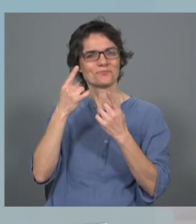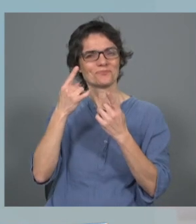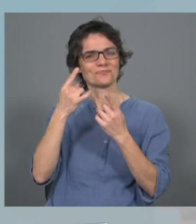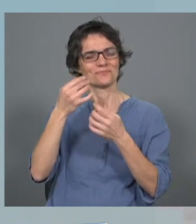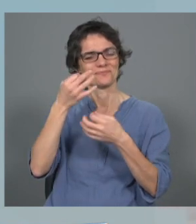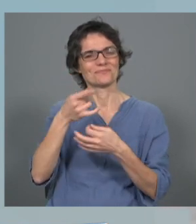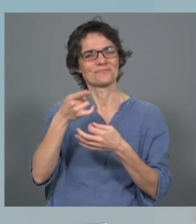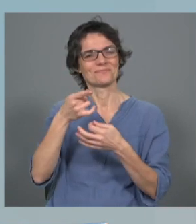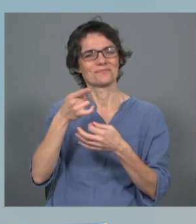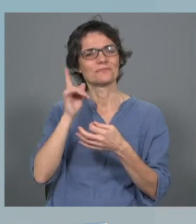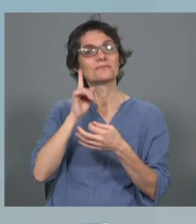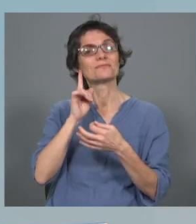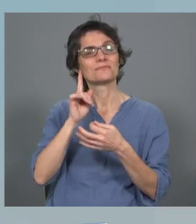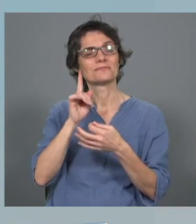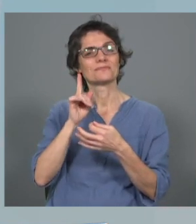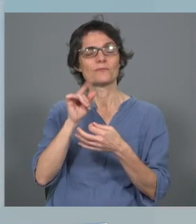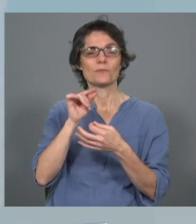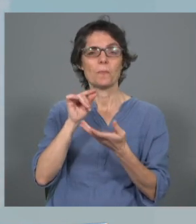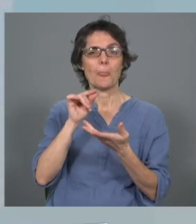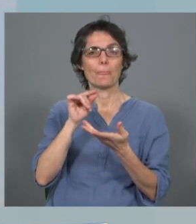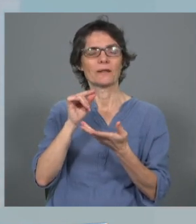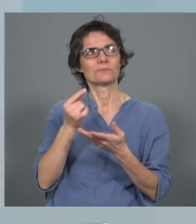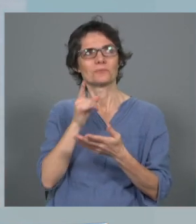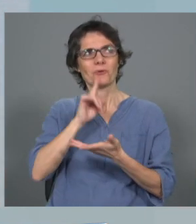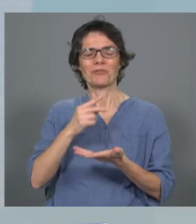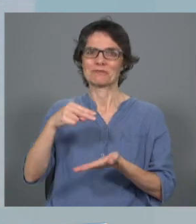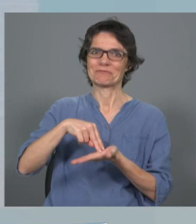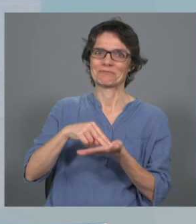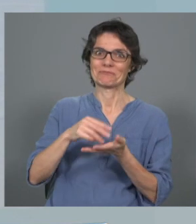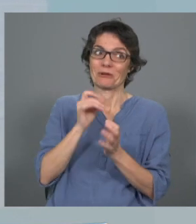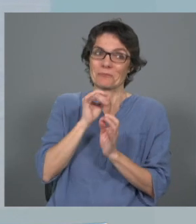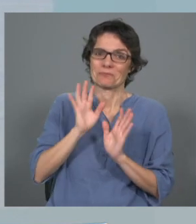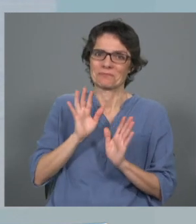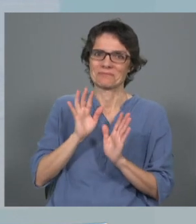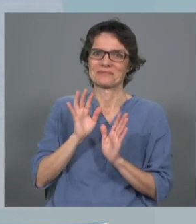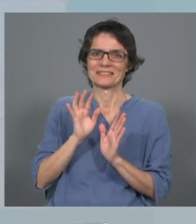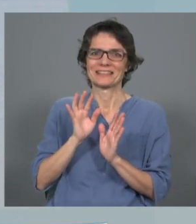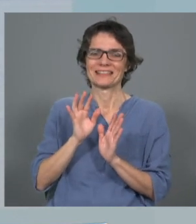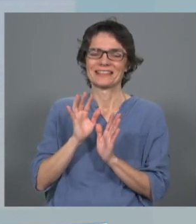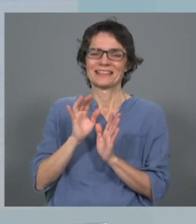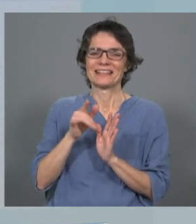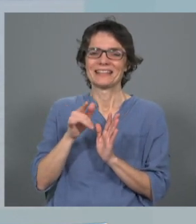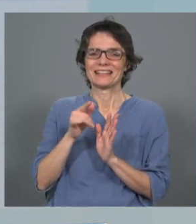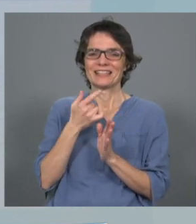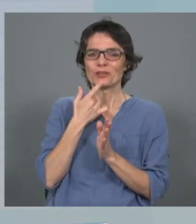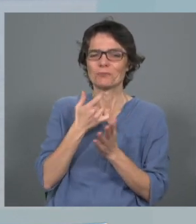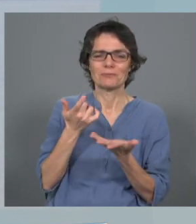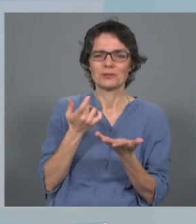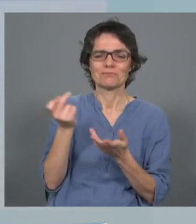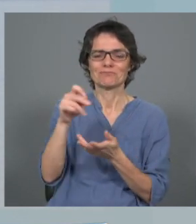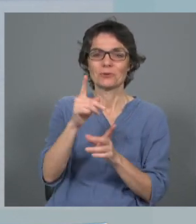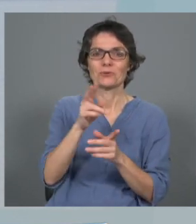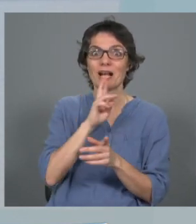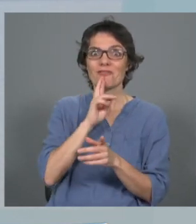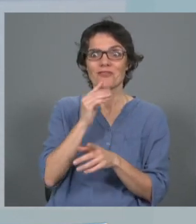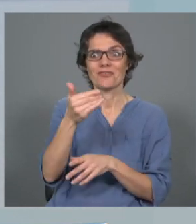este regresso ao presencial possível, não é? Exatamente. O que é que vai acontecer em